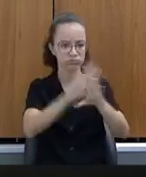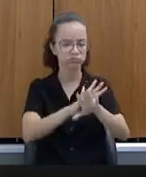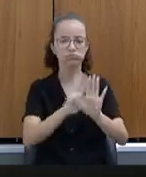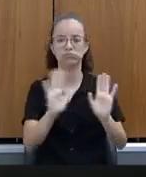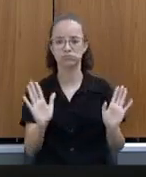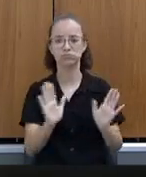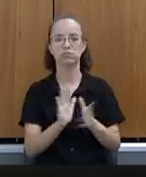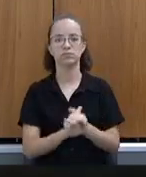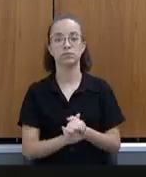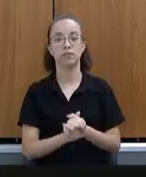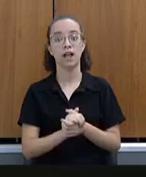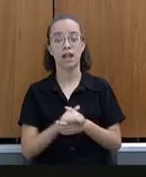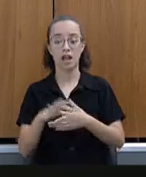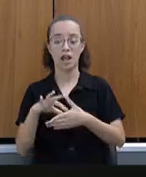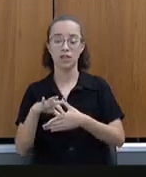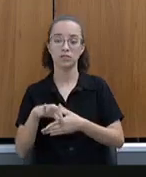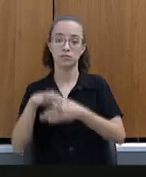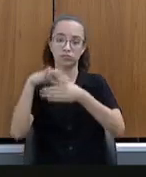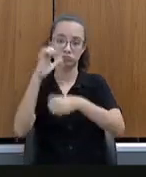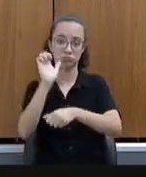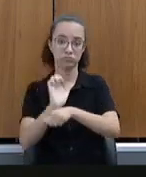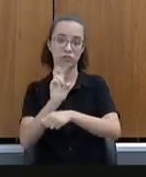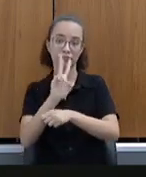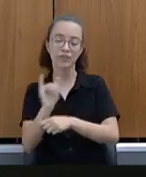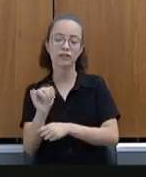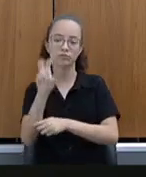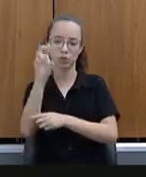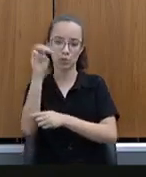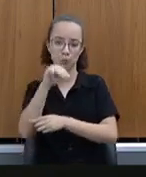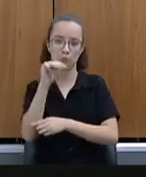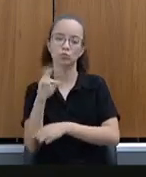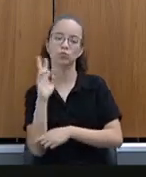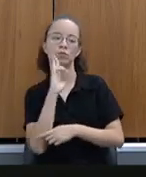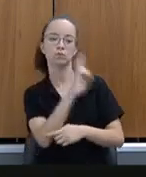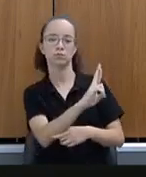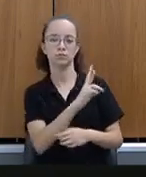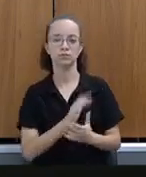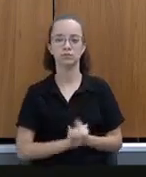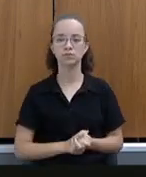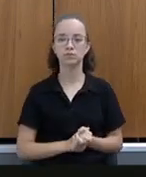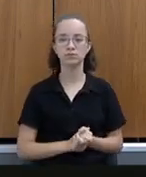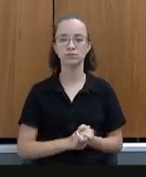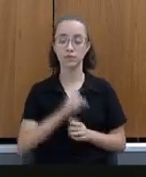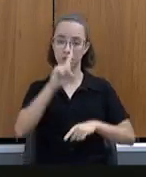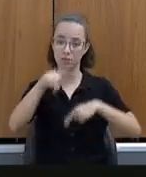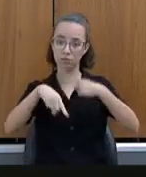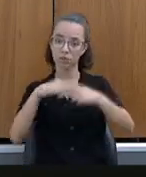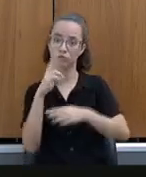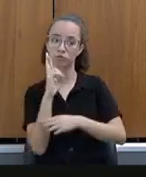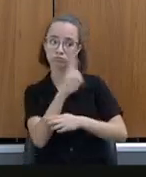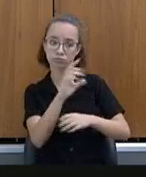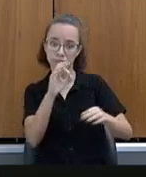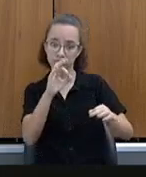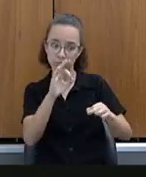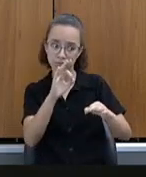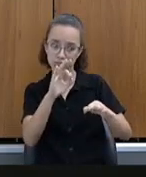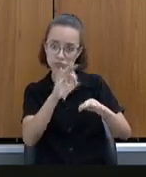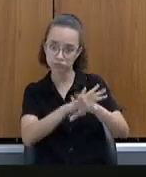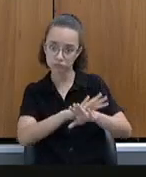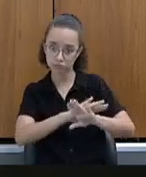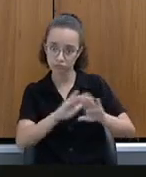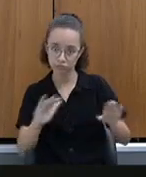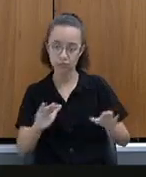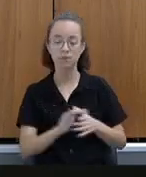a autoridade Estadual dos porá de cinco minutos para responder após a resposta da autoridade